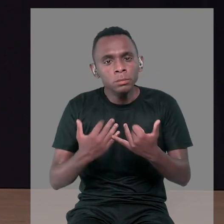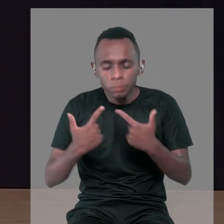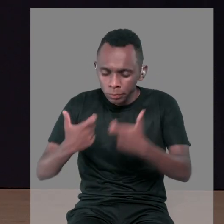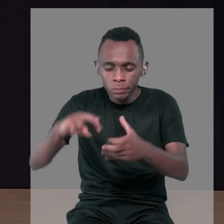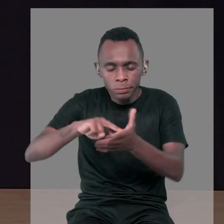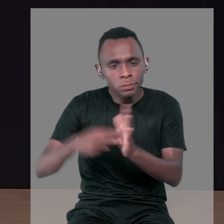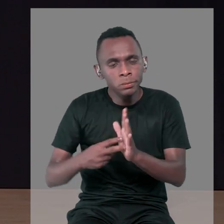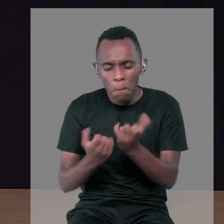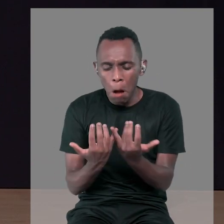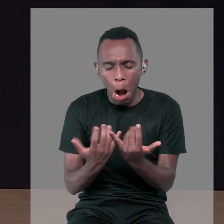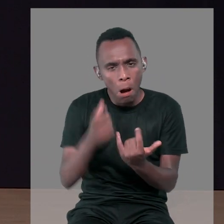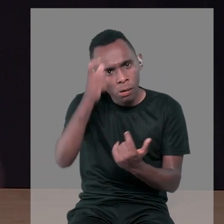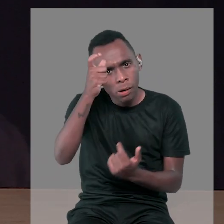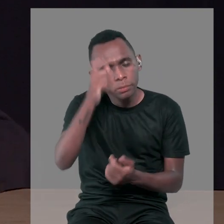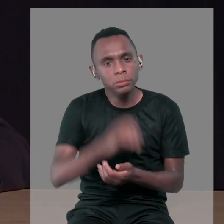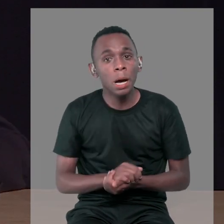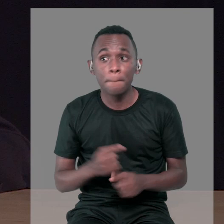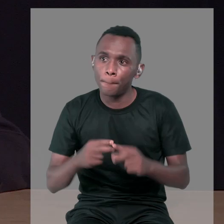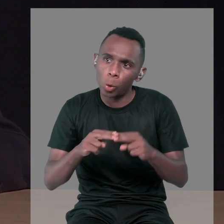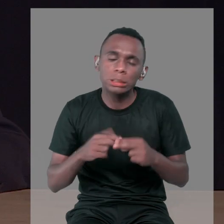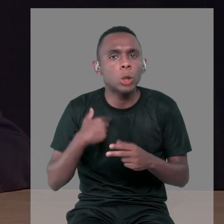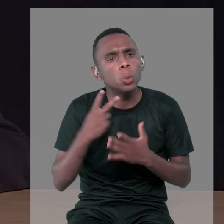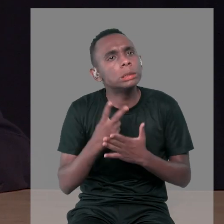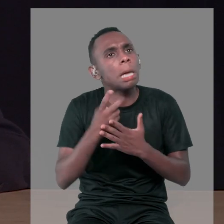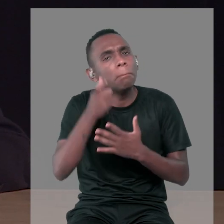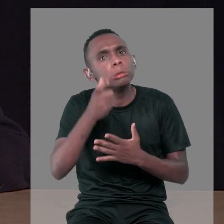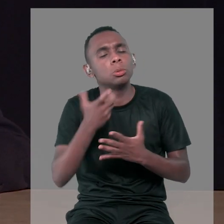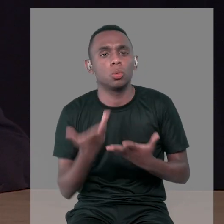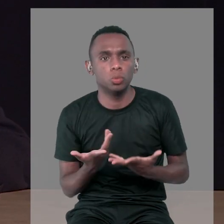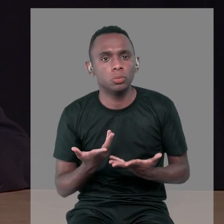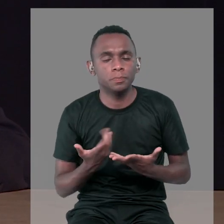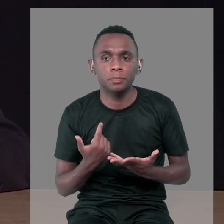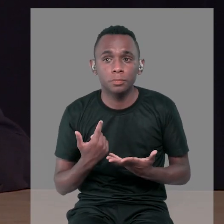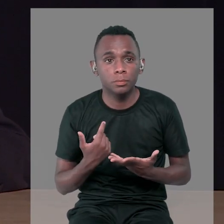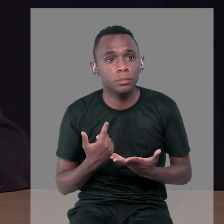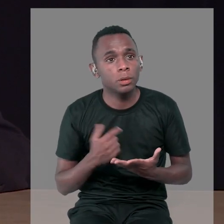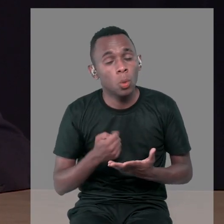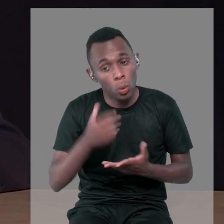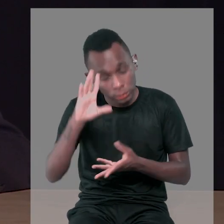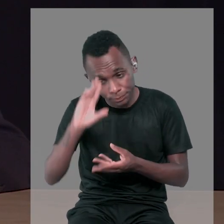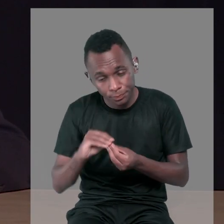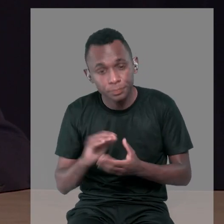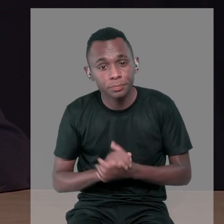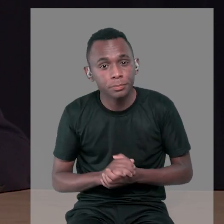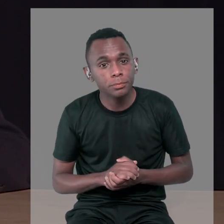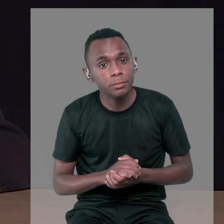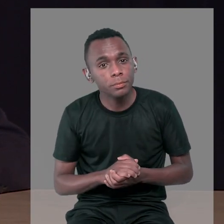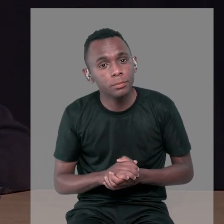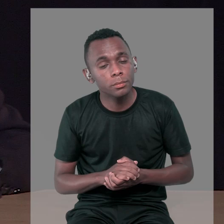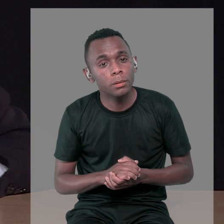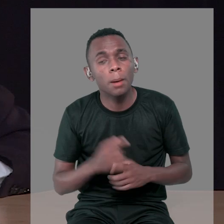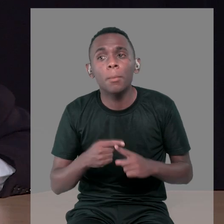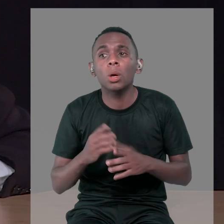E por isso que eu sempre fiquei curioso, já estou caminhando para a conclusão, por que nesses filmes, né, apocalípticos as pessoas ficam